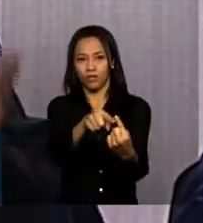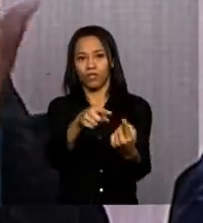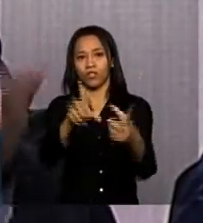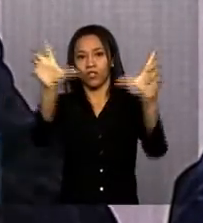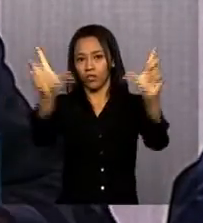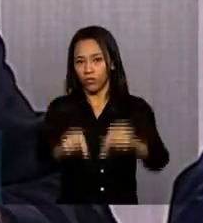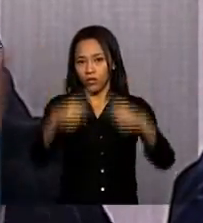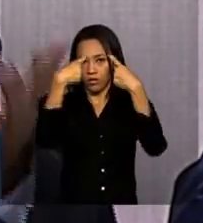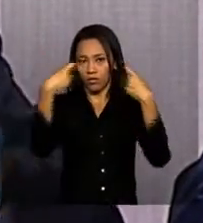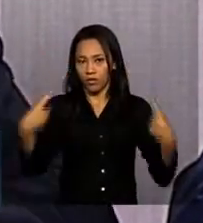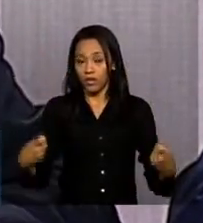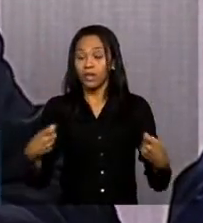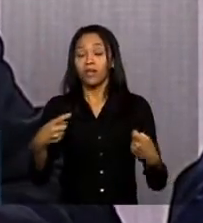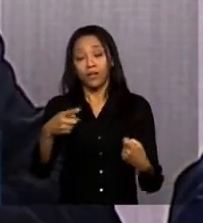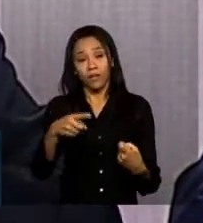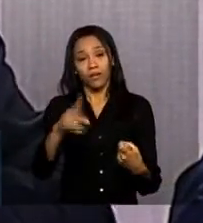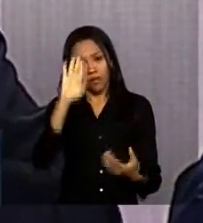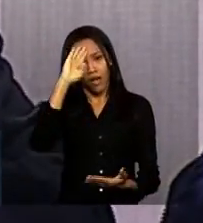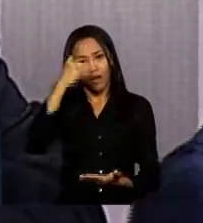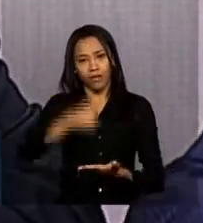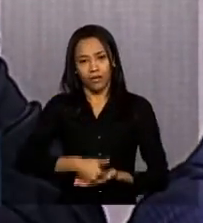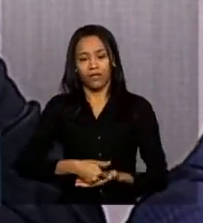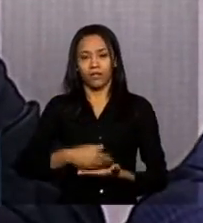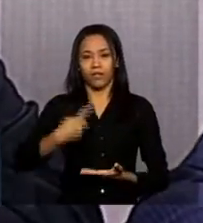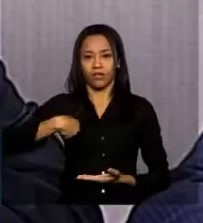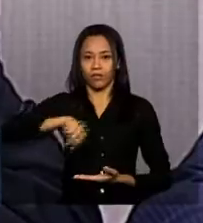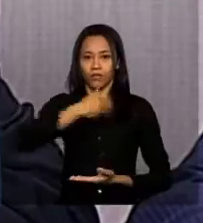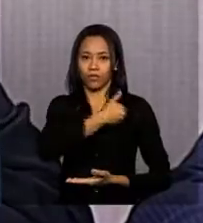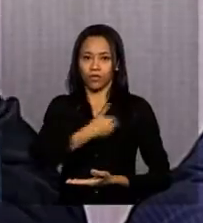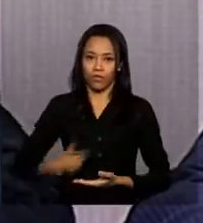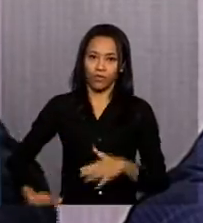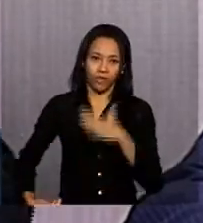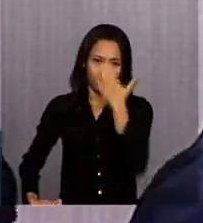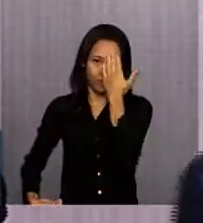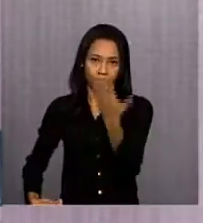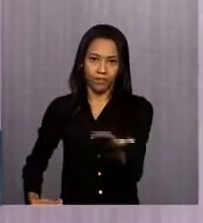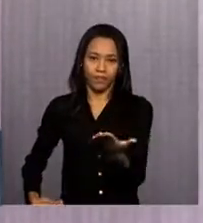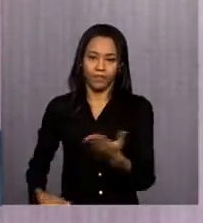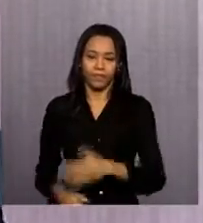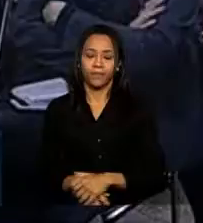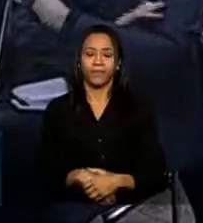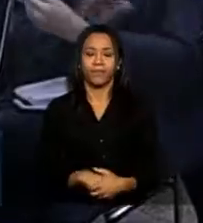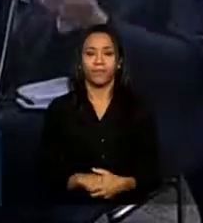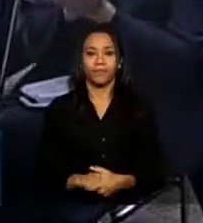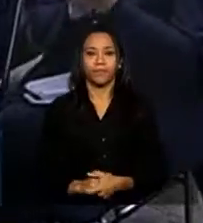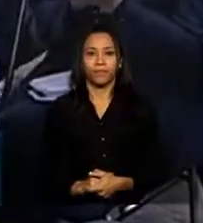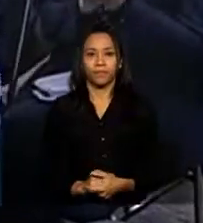valer a confiança que o povo brasileiro depositou em nosso governo. Obrigado.